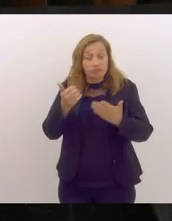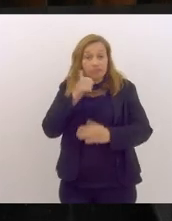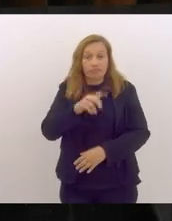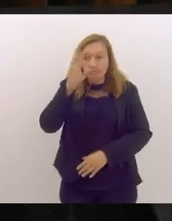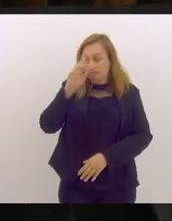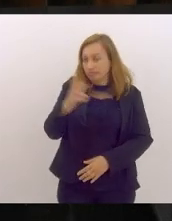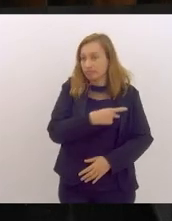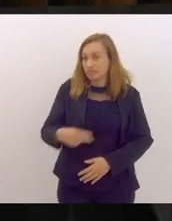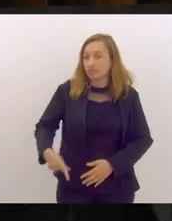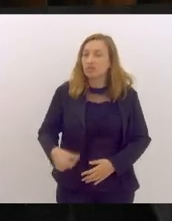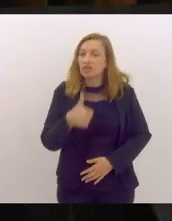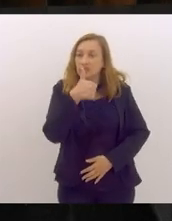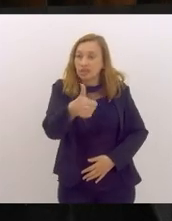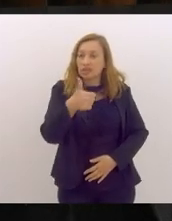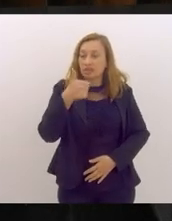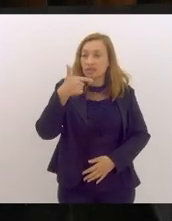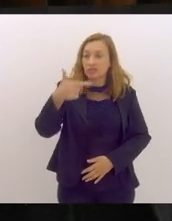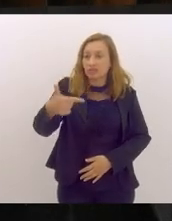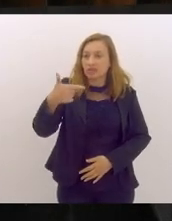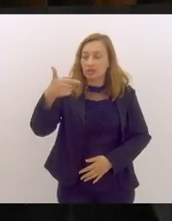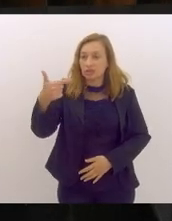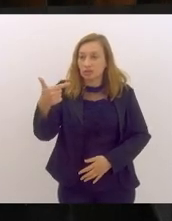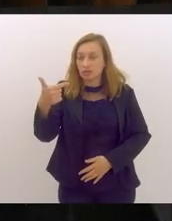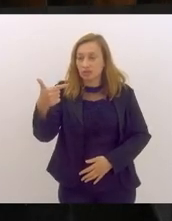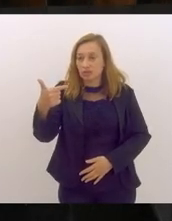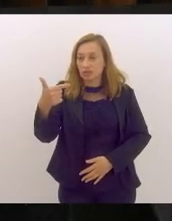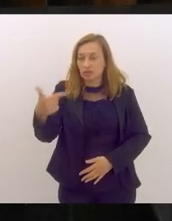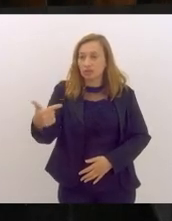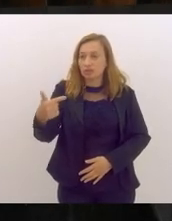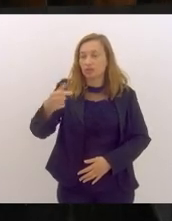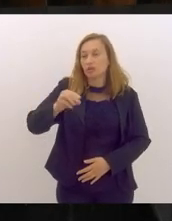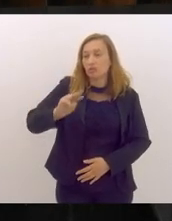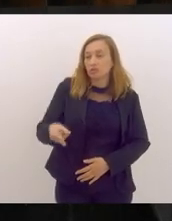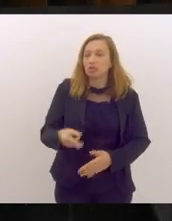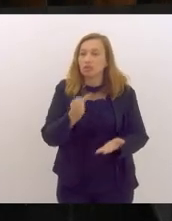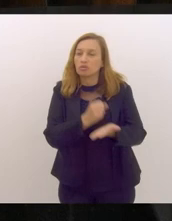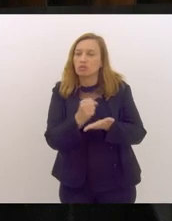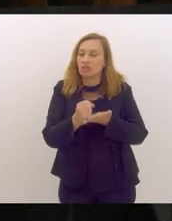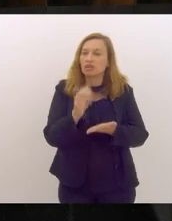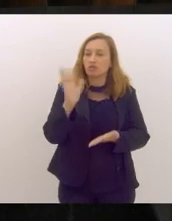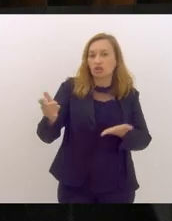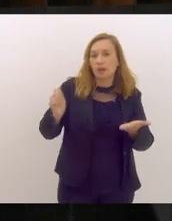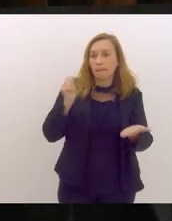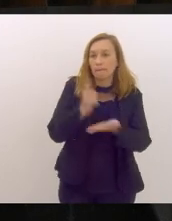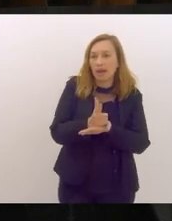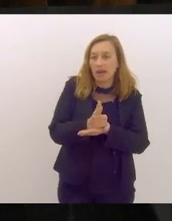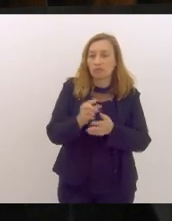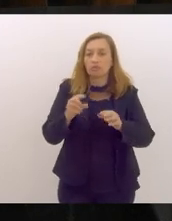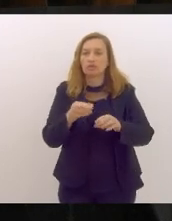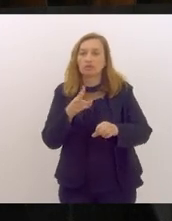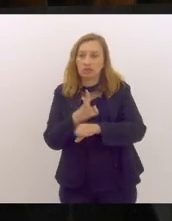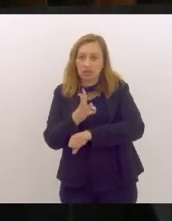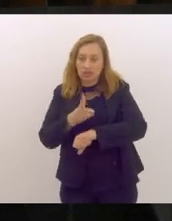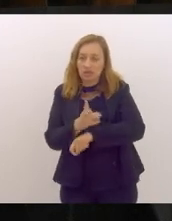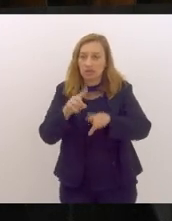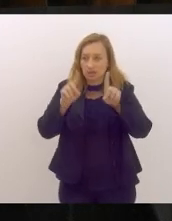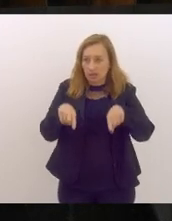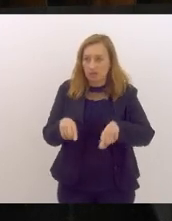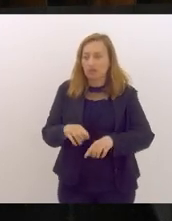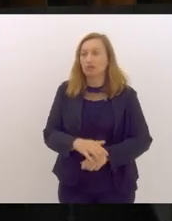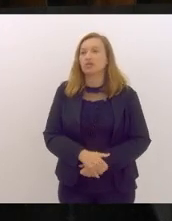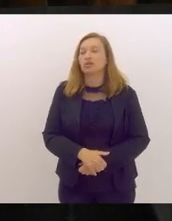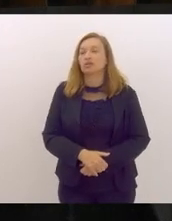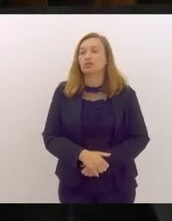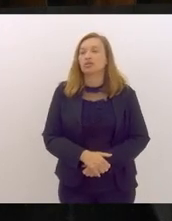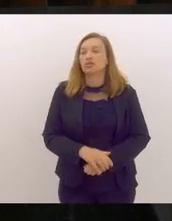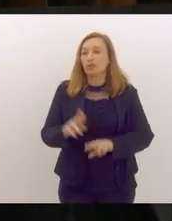Tem 122 milhões de contratos já pagos, terceirizados com